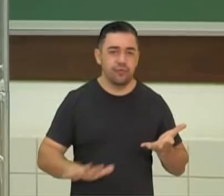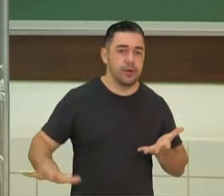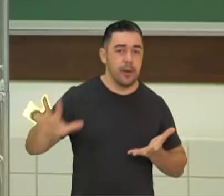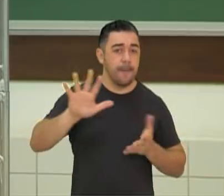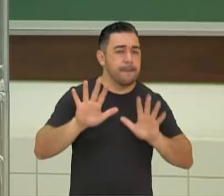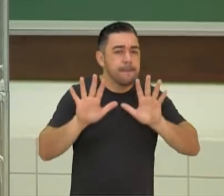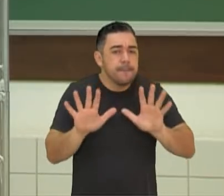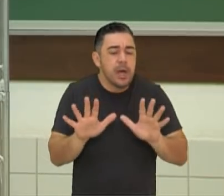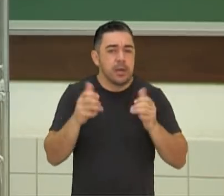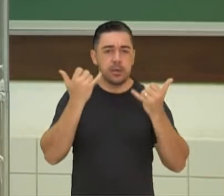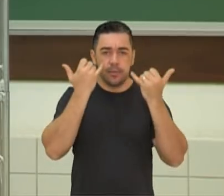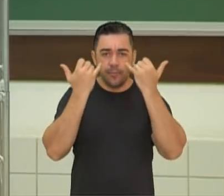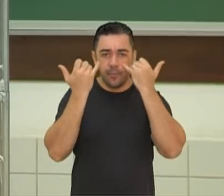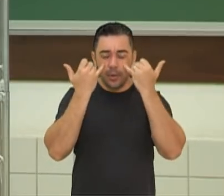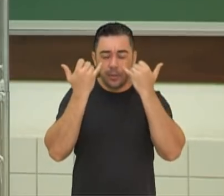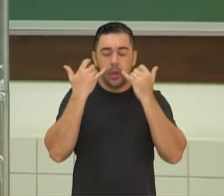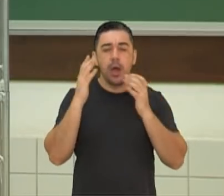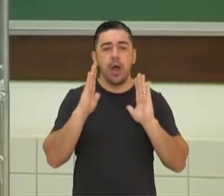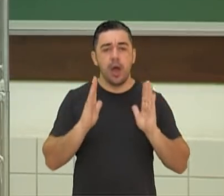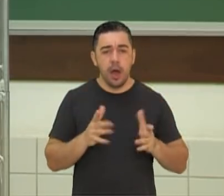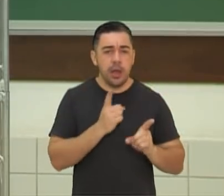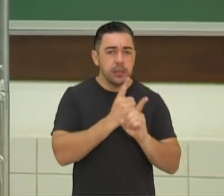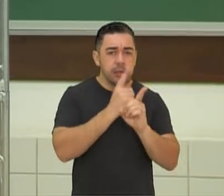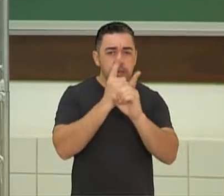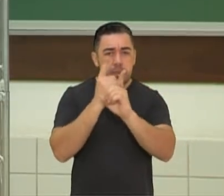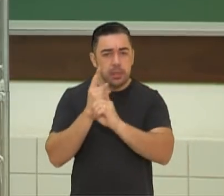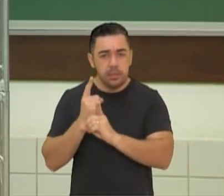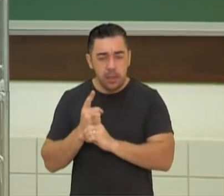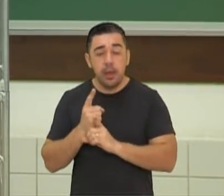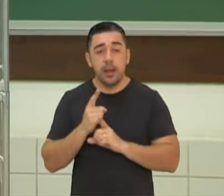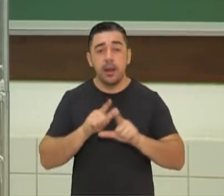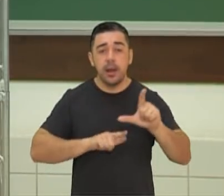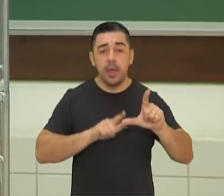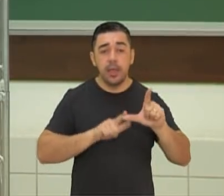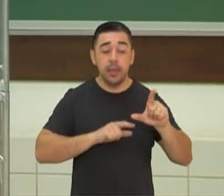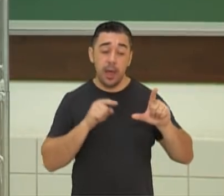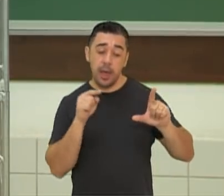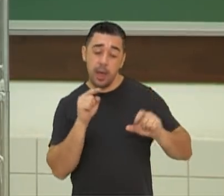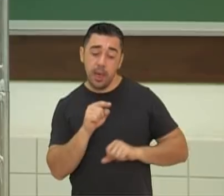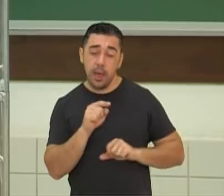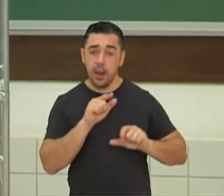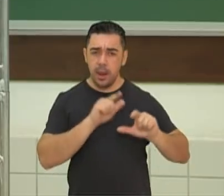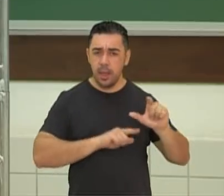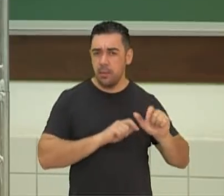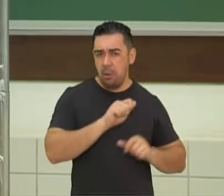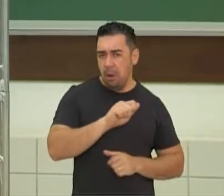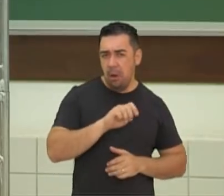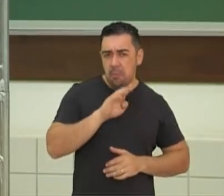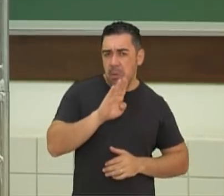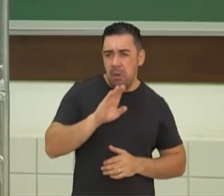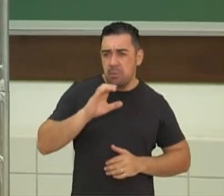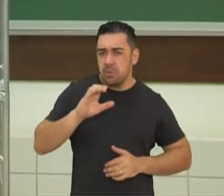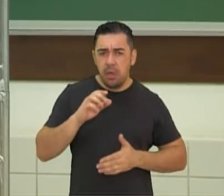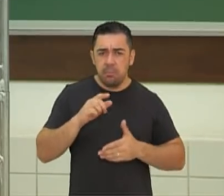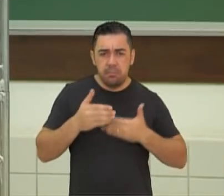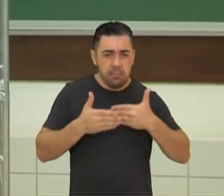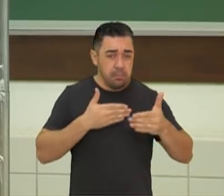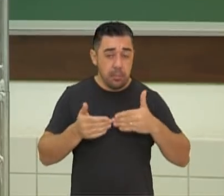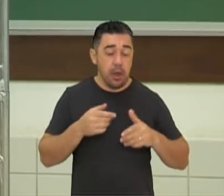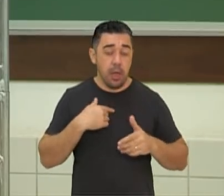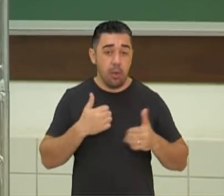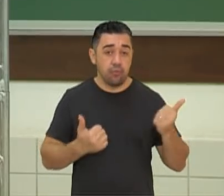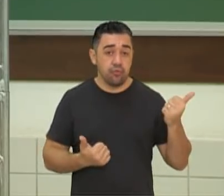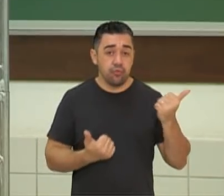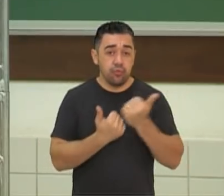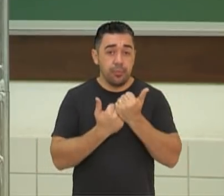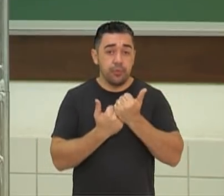pego essas informações e identifico com letrinhas, essa letra, se no lugar dessa letra, desse parâmetro, eu substituo